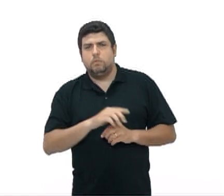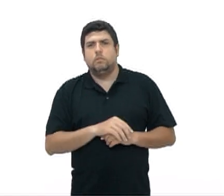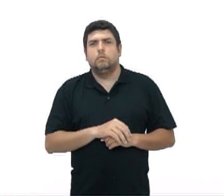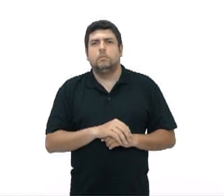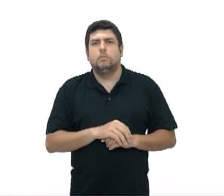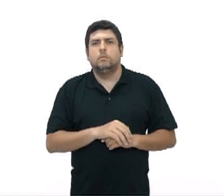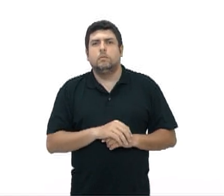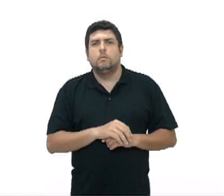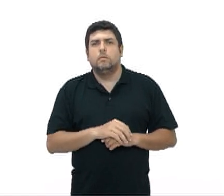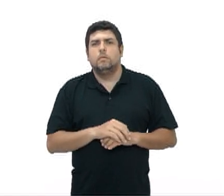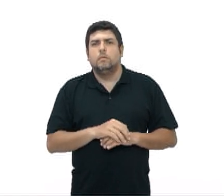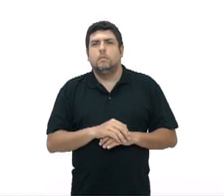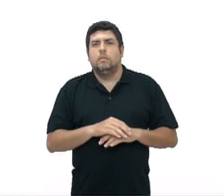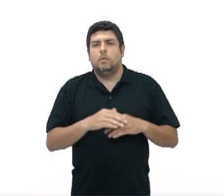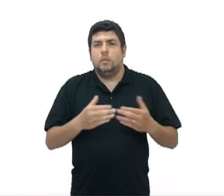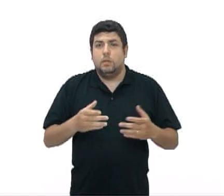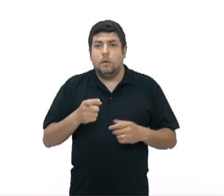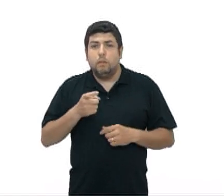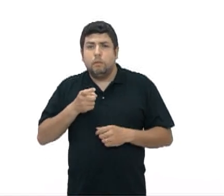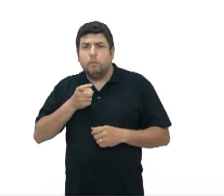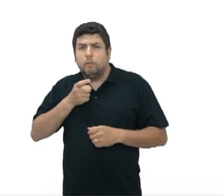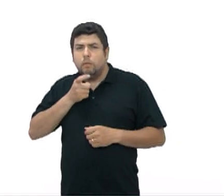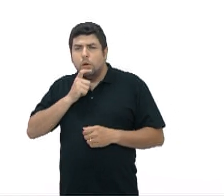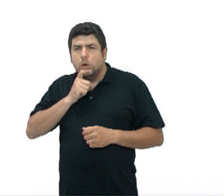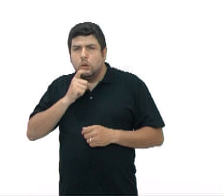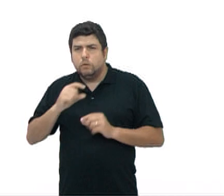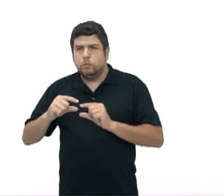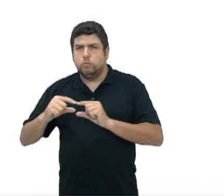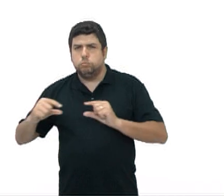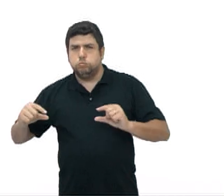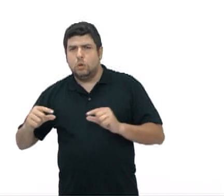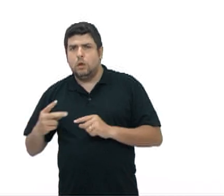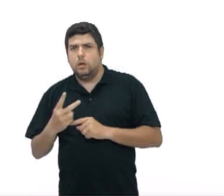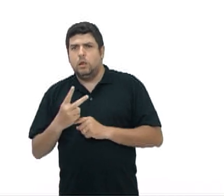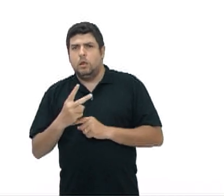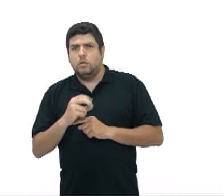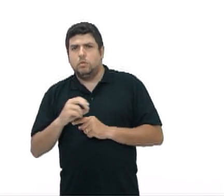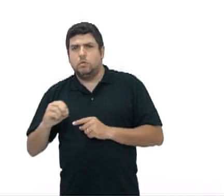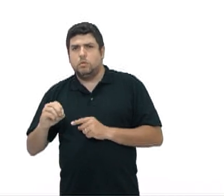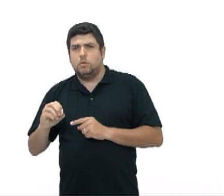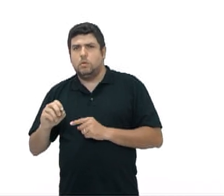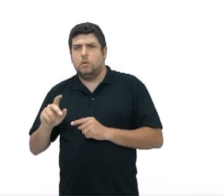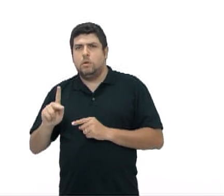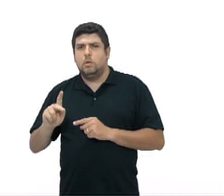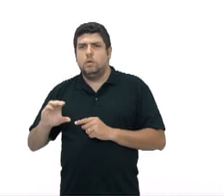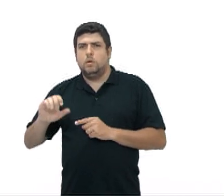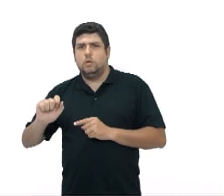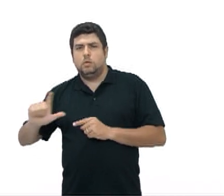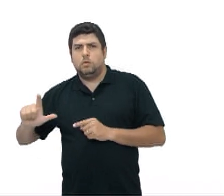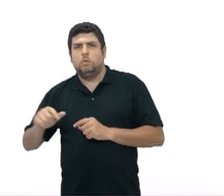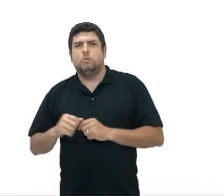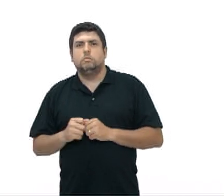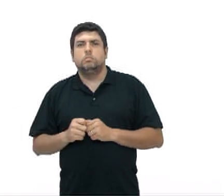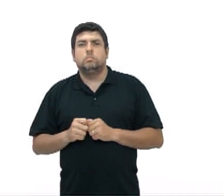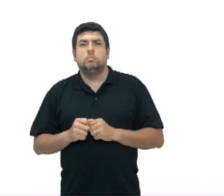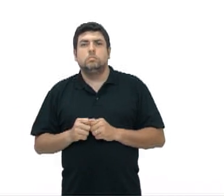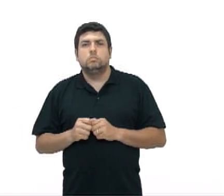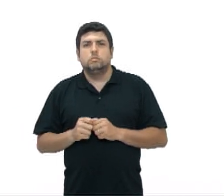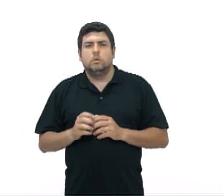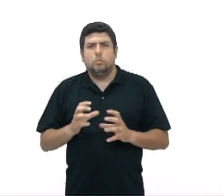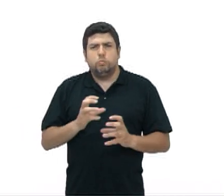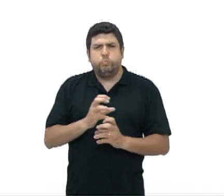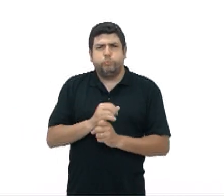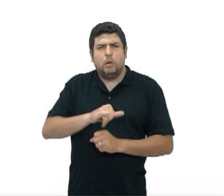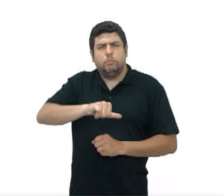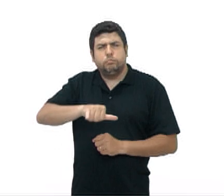opera com uma quantidade de calor de 200 calorias. Qual é o rendimento dessa máquina térmica? Então, vou dar um